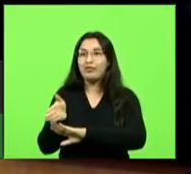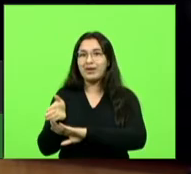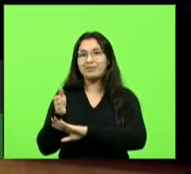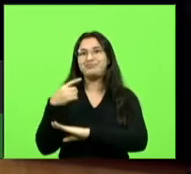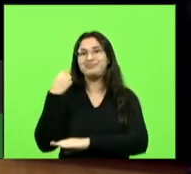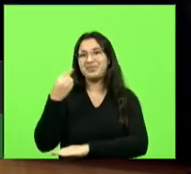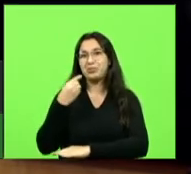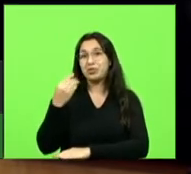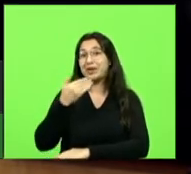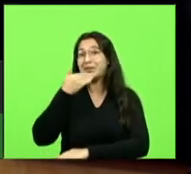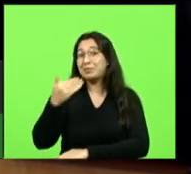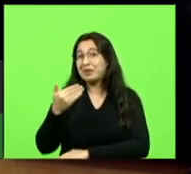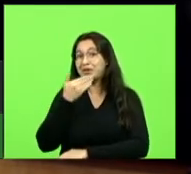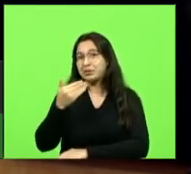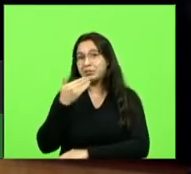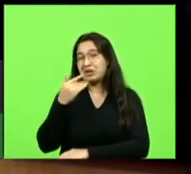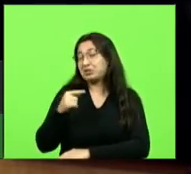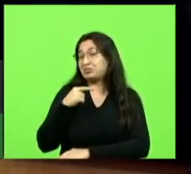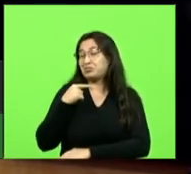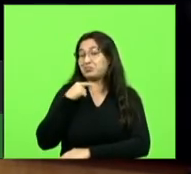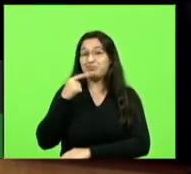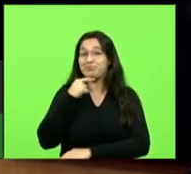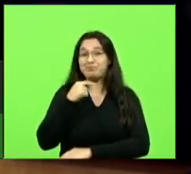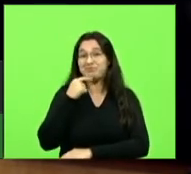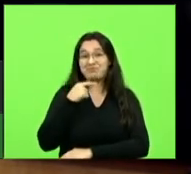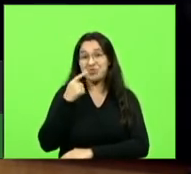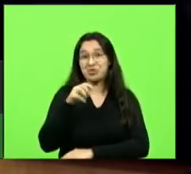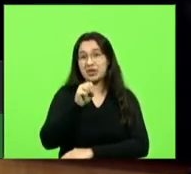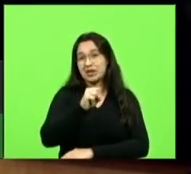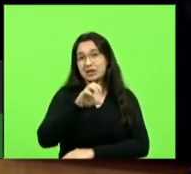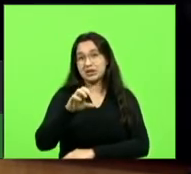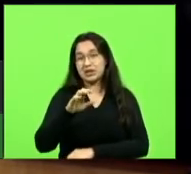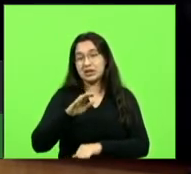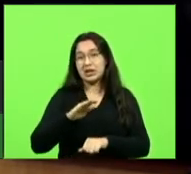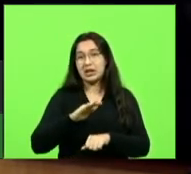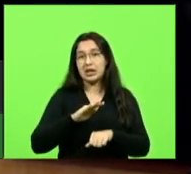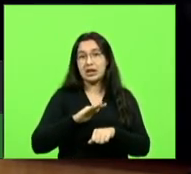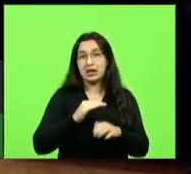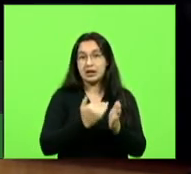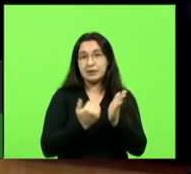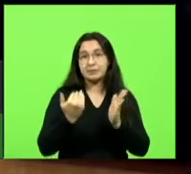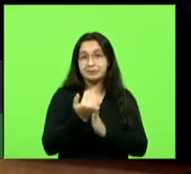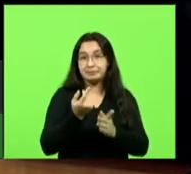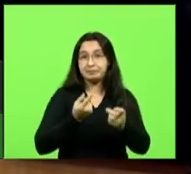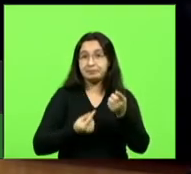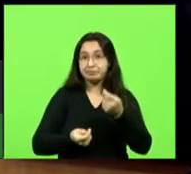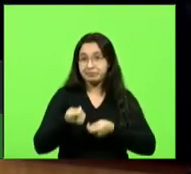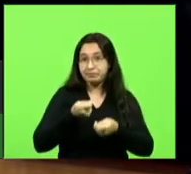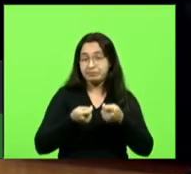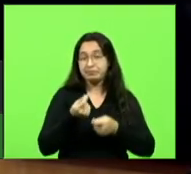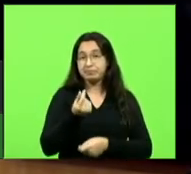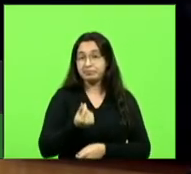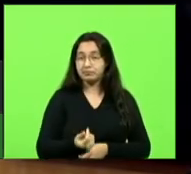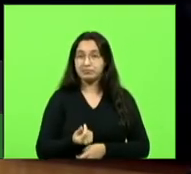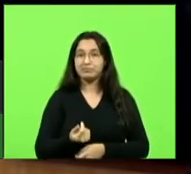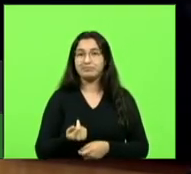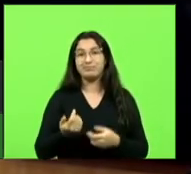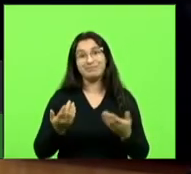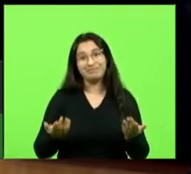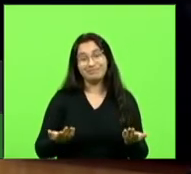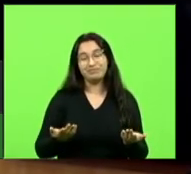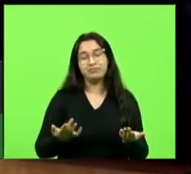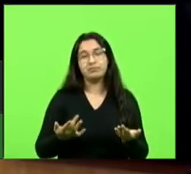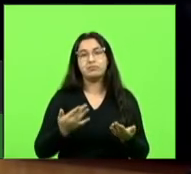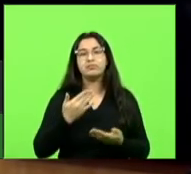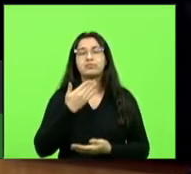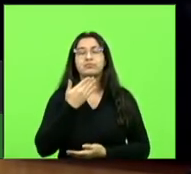dizer que não conseguiu acessar o SC Mais Renda. Então, eu quero trazer aqui, deputado Mauro,